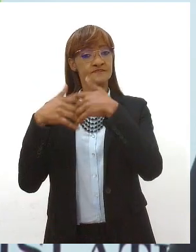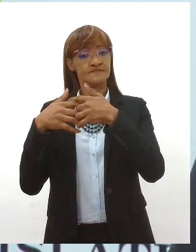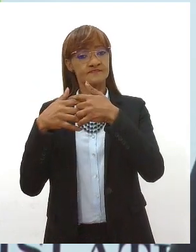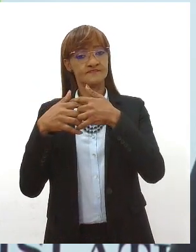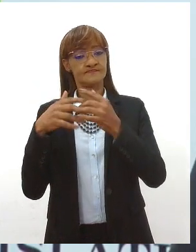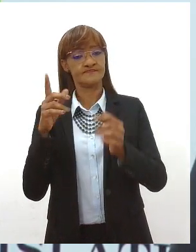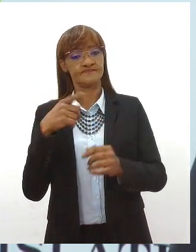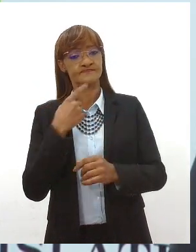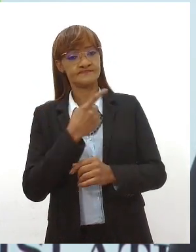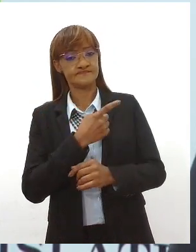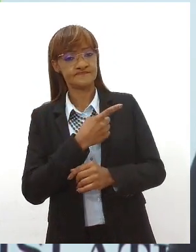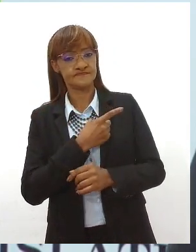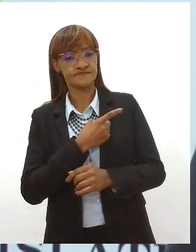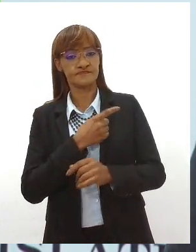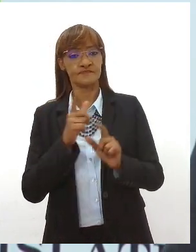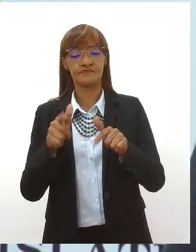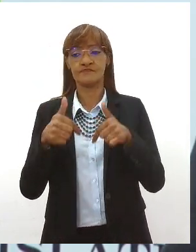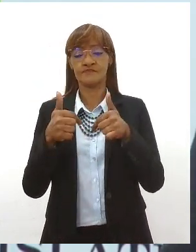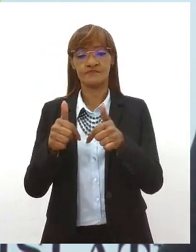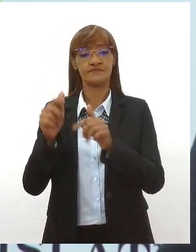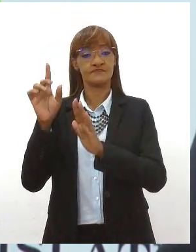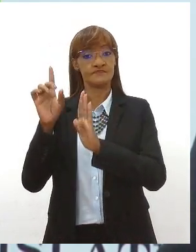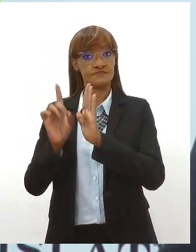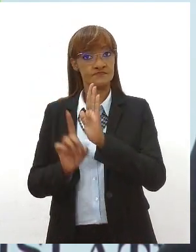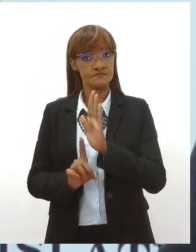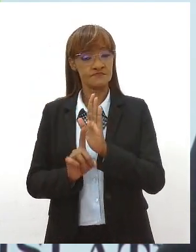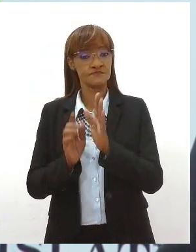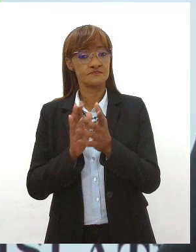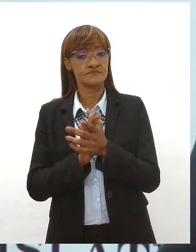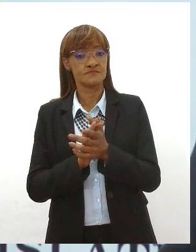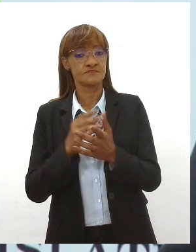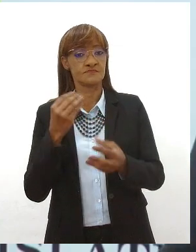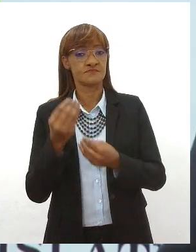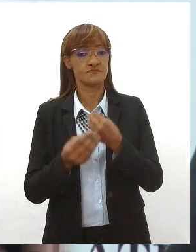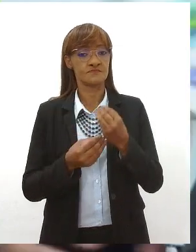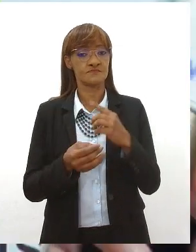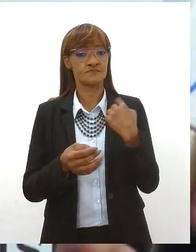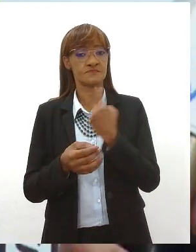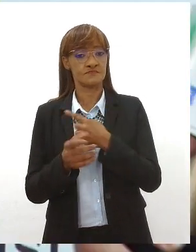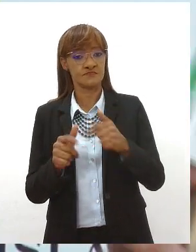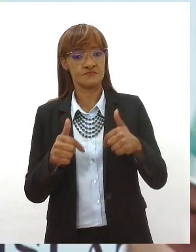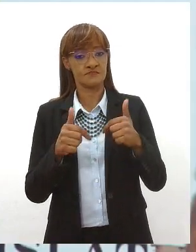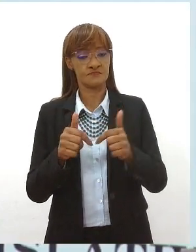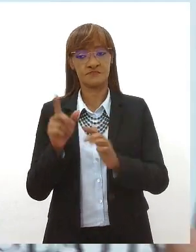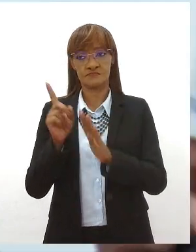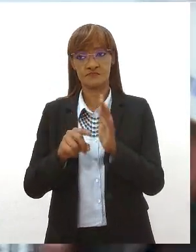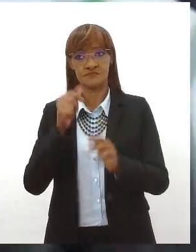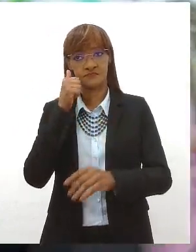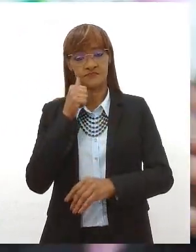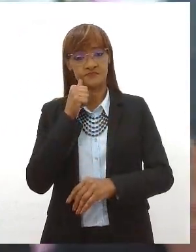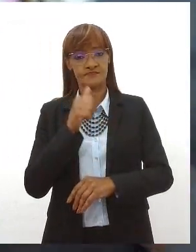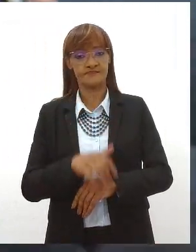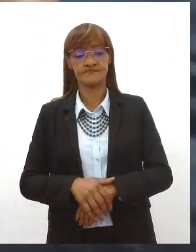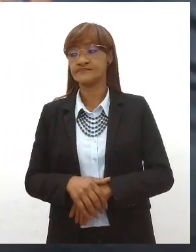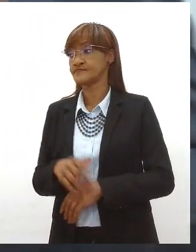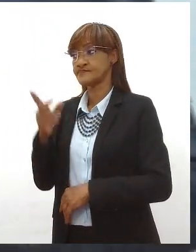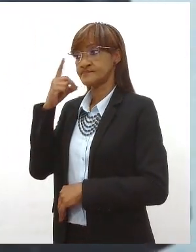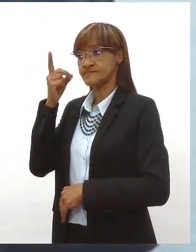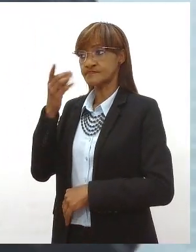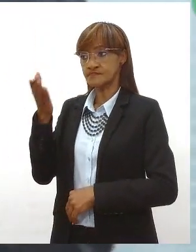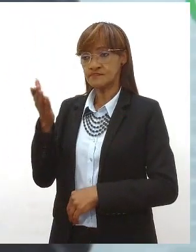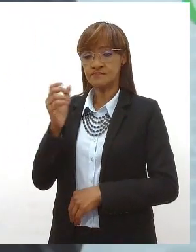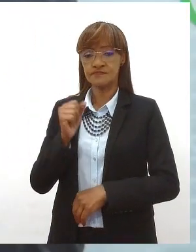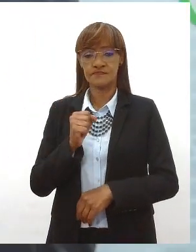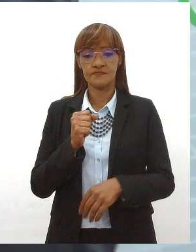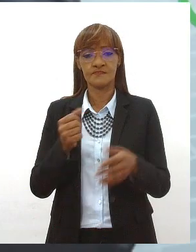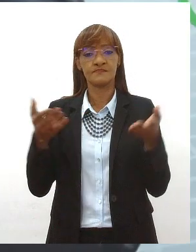buscar refletir sobre a nossa luta, a luta pelos direitos das mulheres. Deputada, e hoje a gente, justamente dentro de